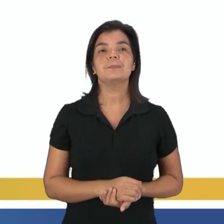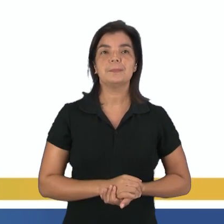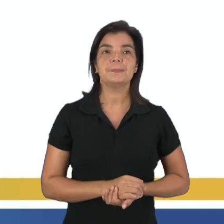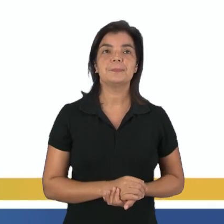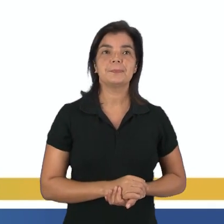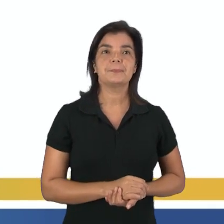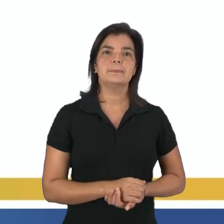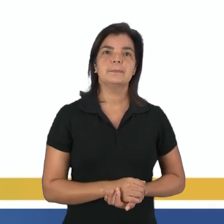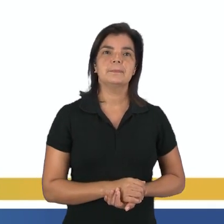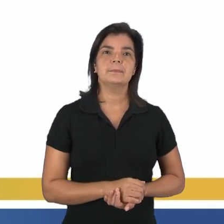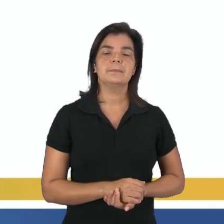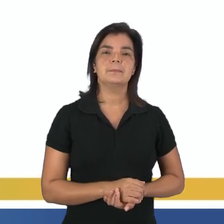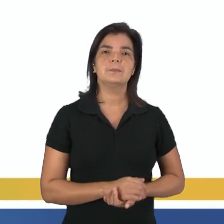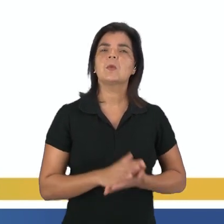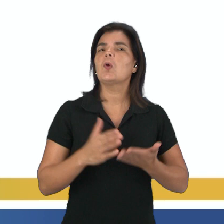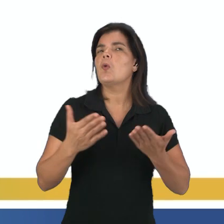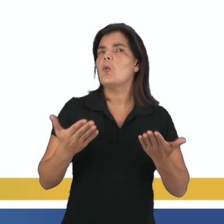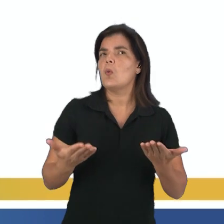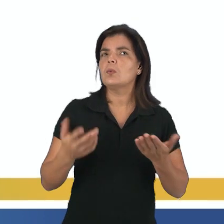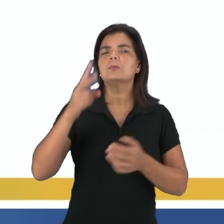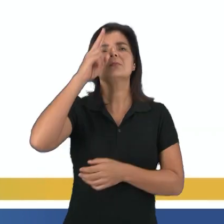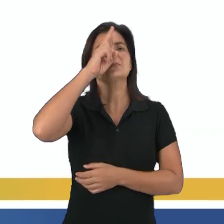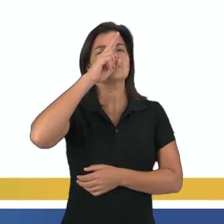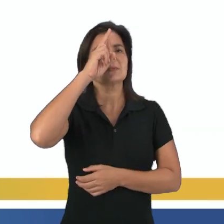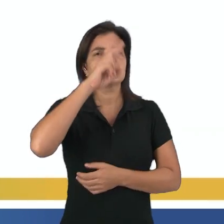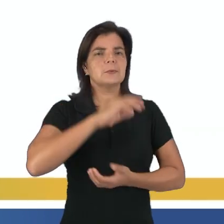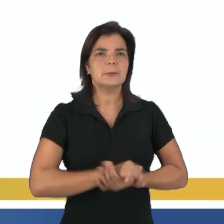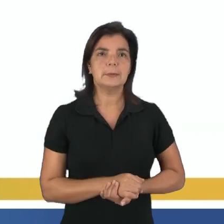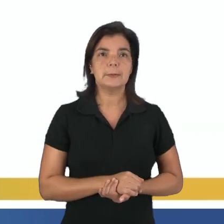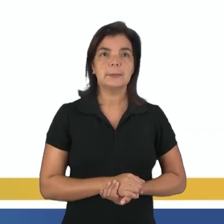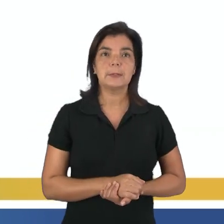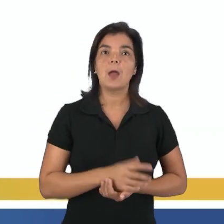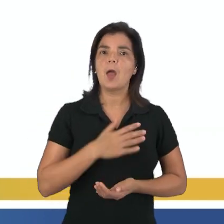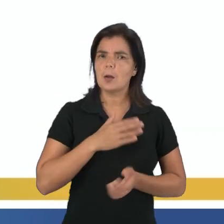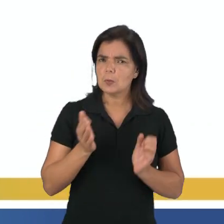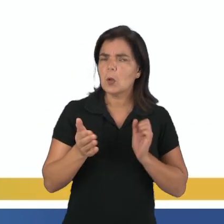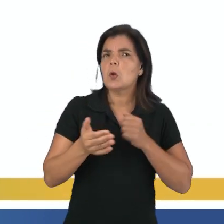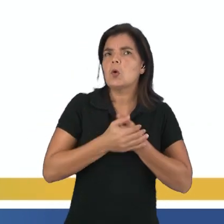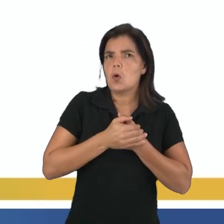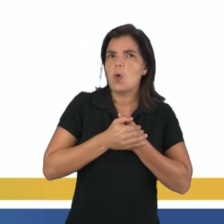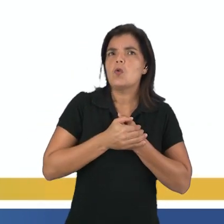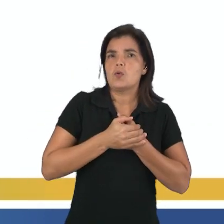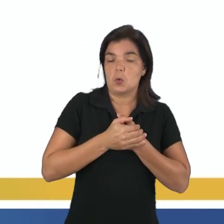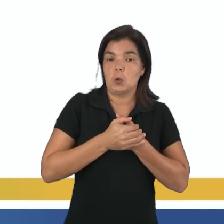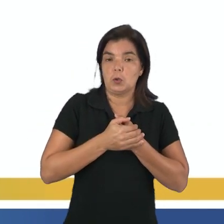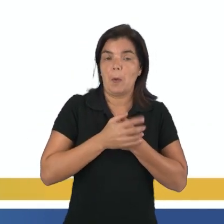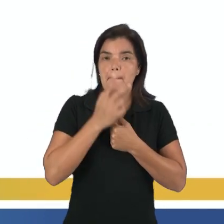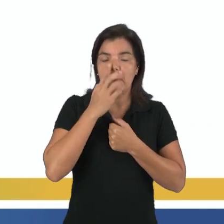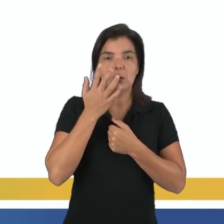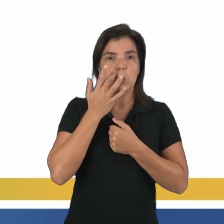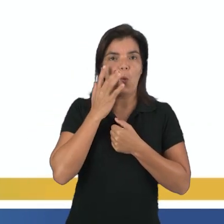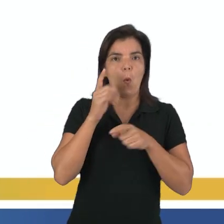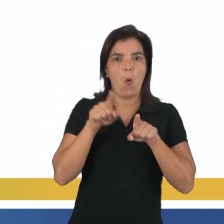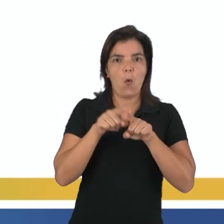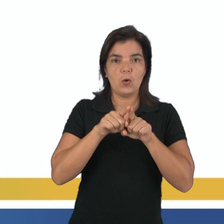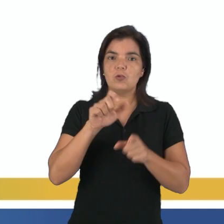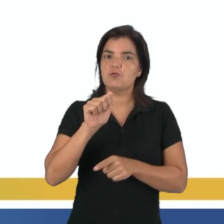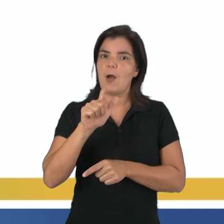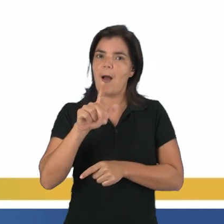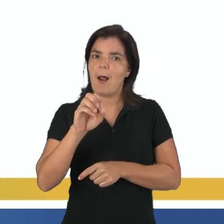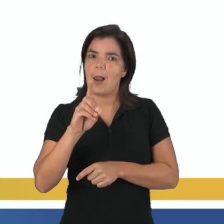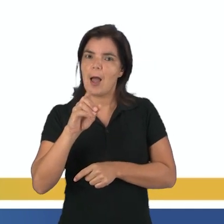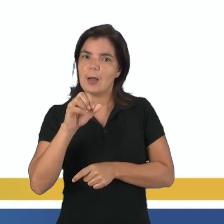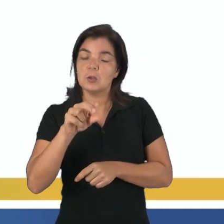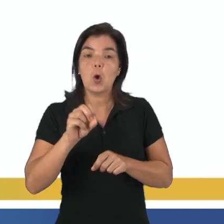no presente. De onde vêm as histórias? Elas estão escondidas como um tesouro da gruta de Aladim ou